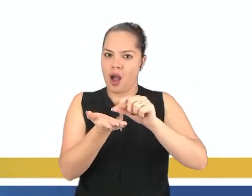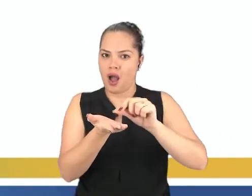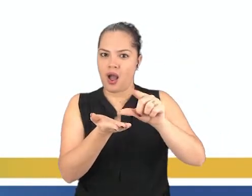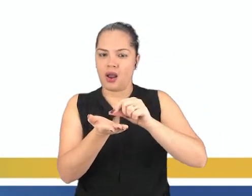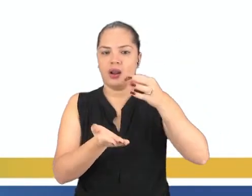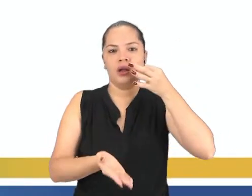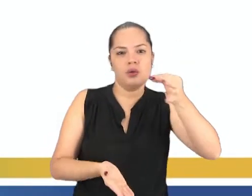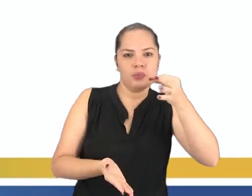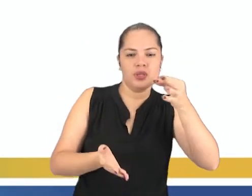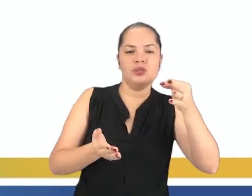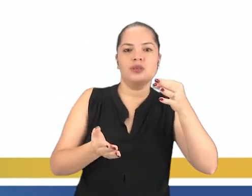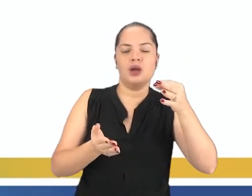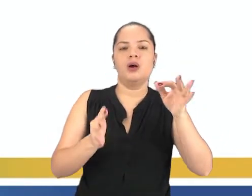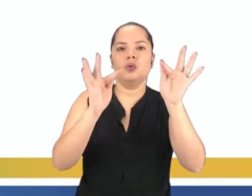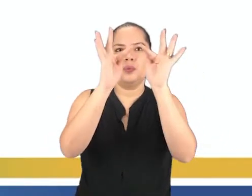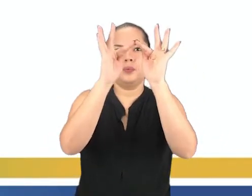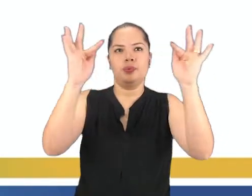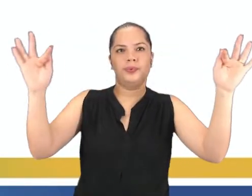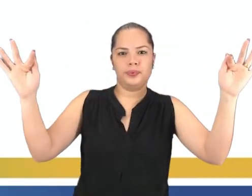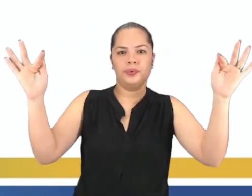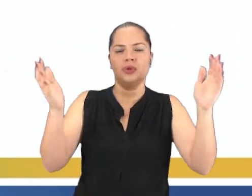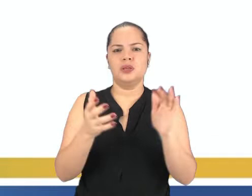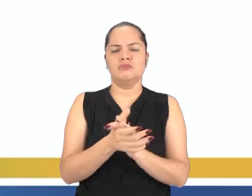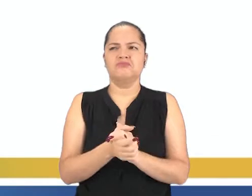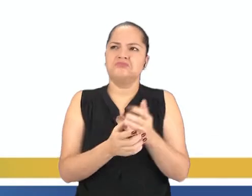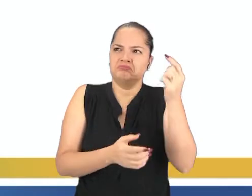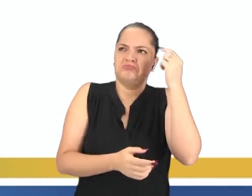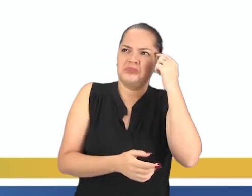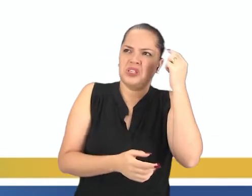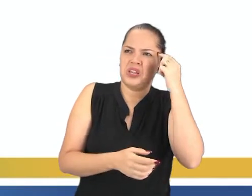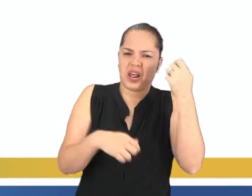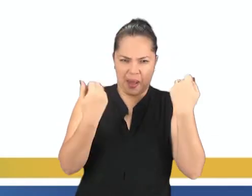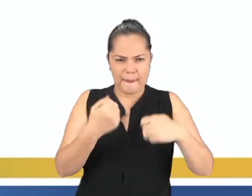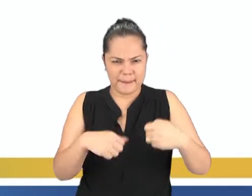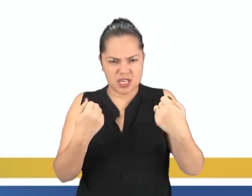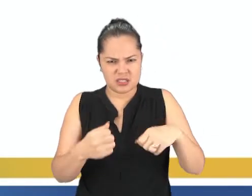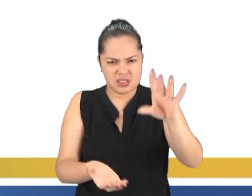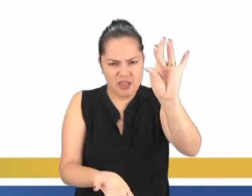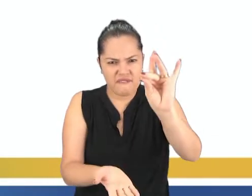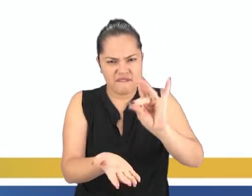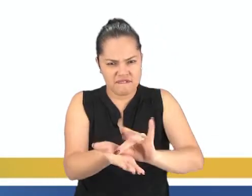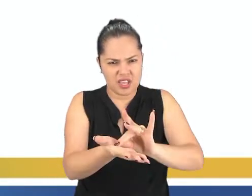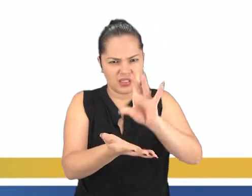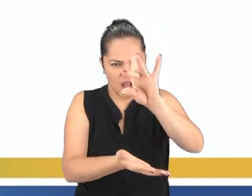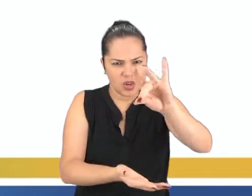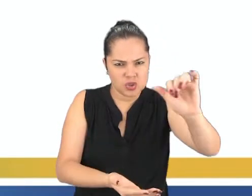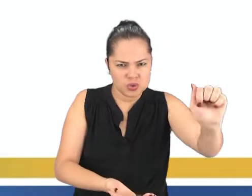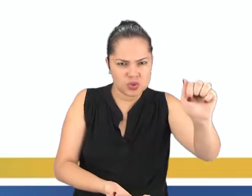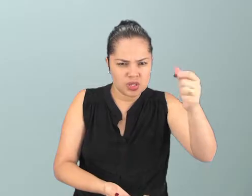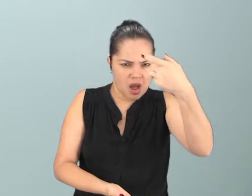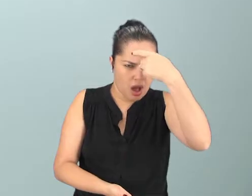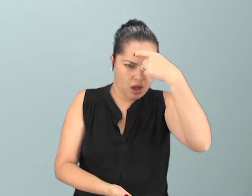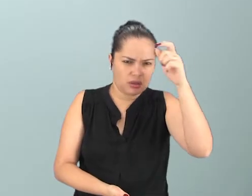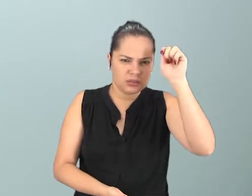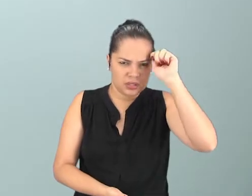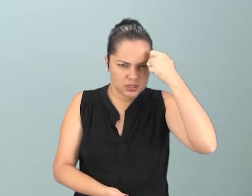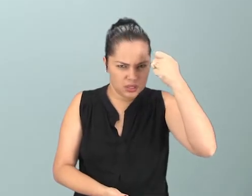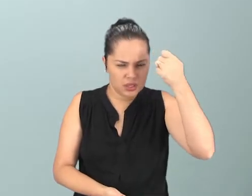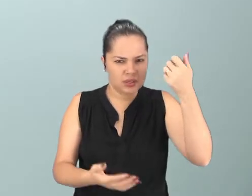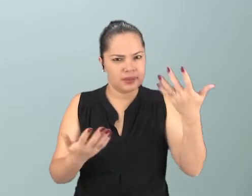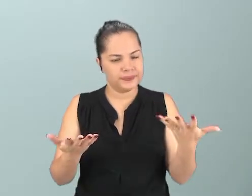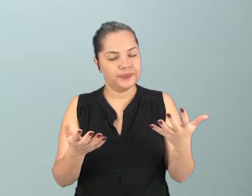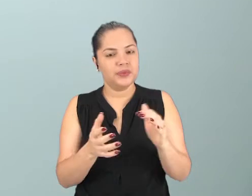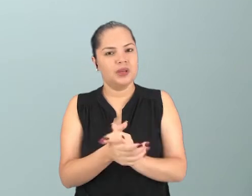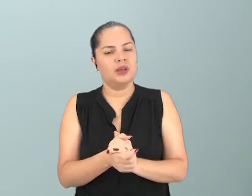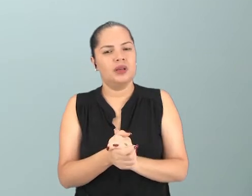Olha o título: Será que precisamos mesmo de um dia para a consciência negra? Vocês sabem que,